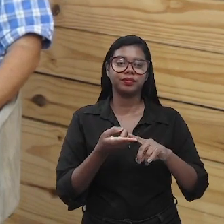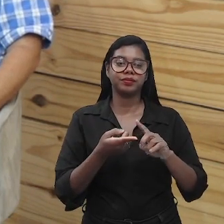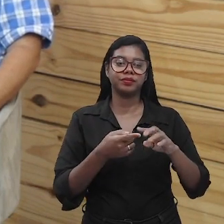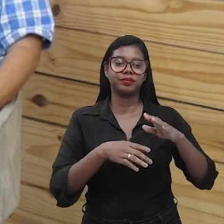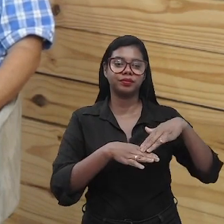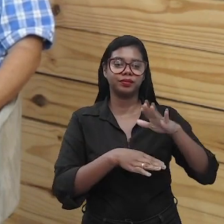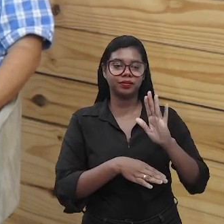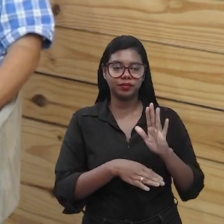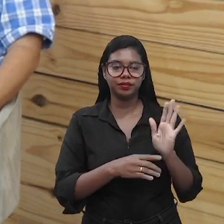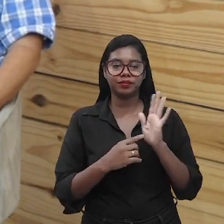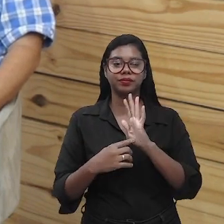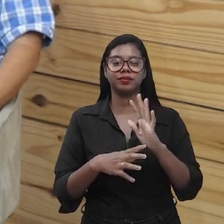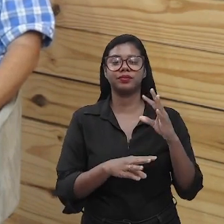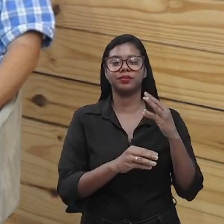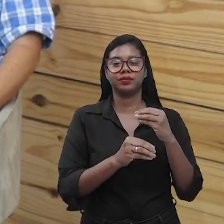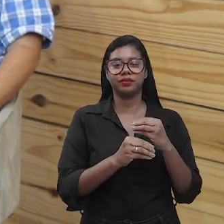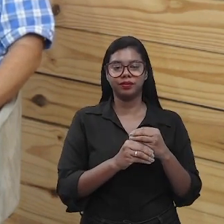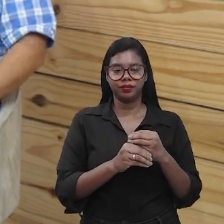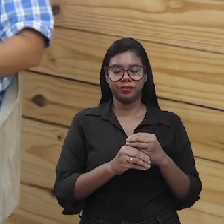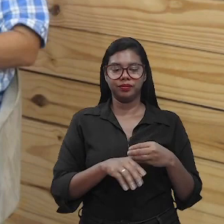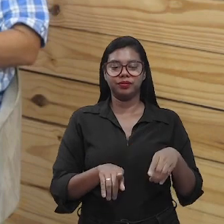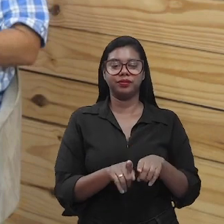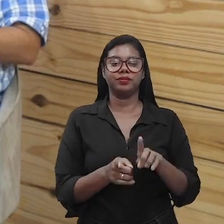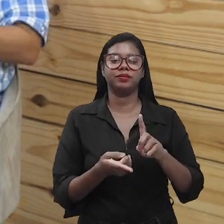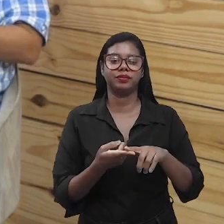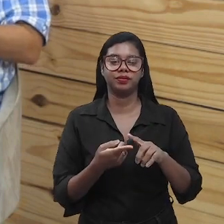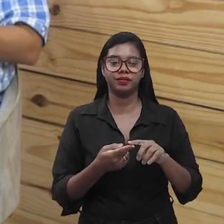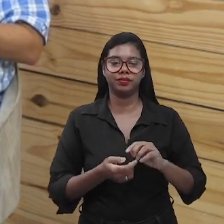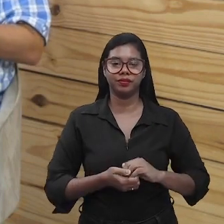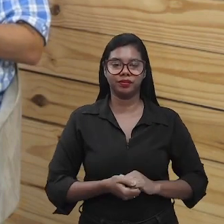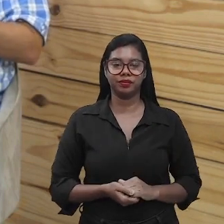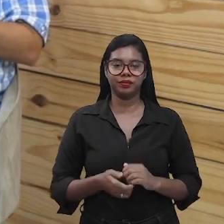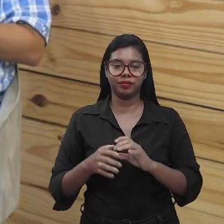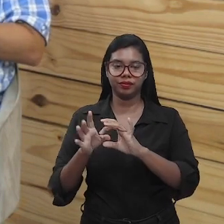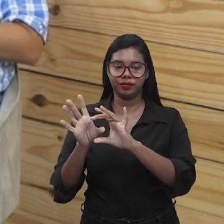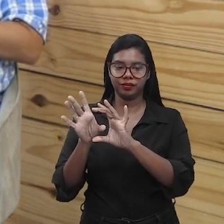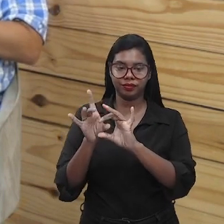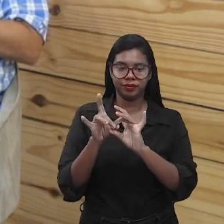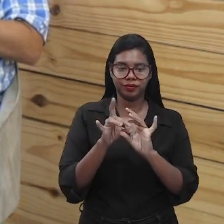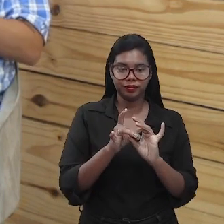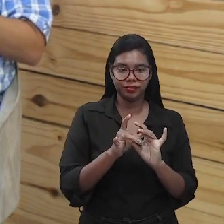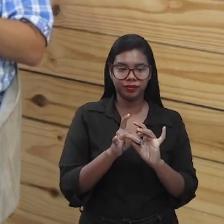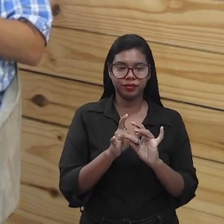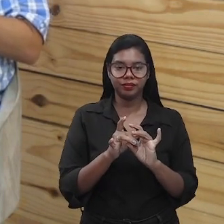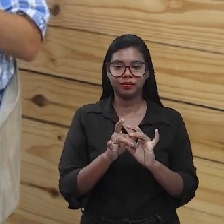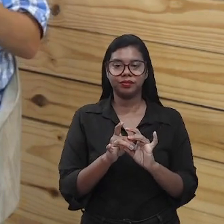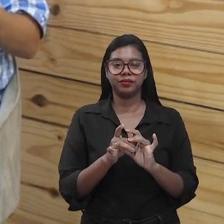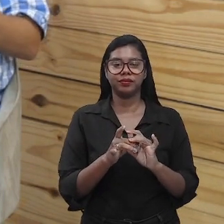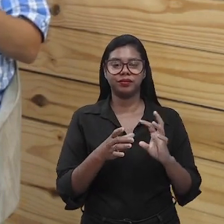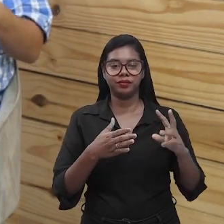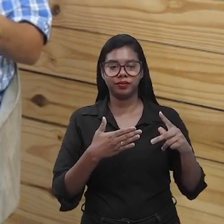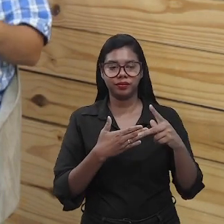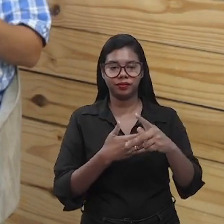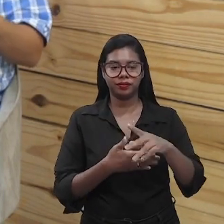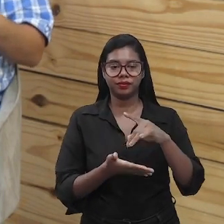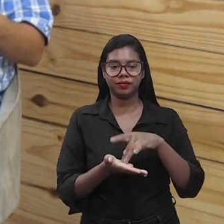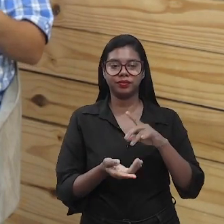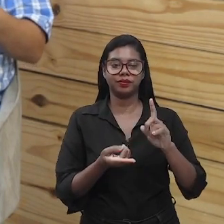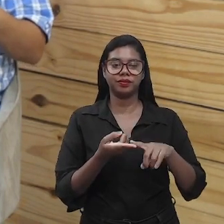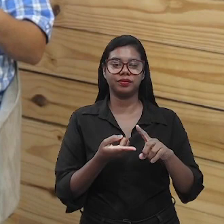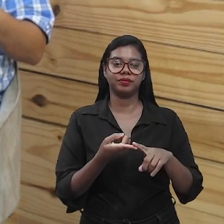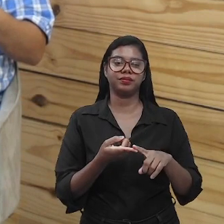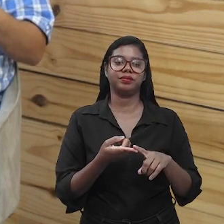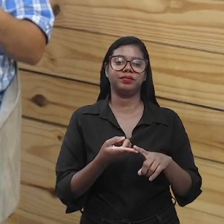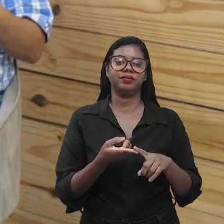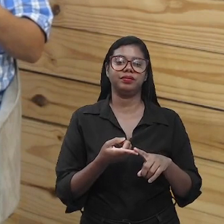precisava construir um conteúdo que fosse constante, mas que também não chateasse o público.